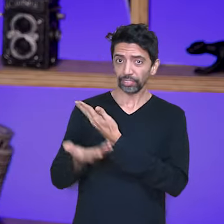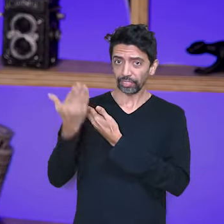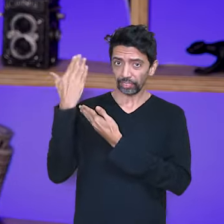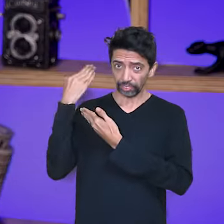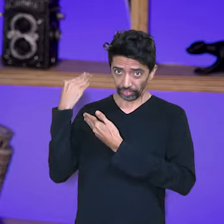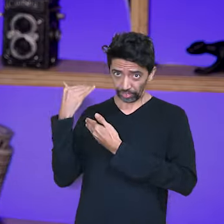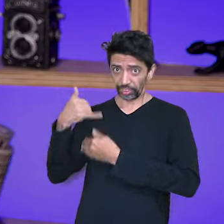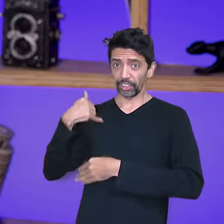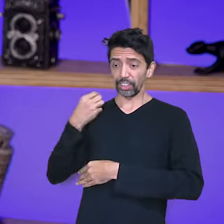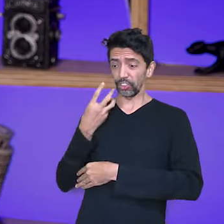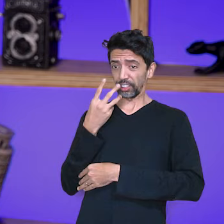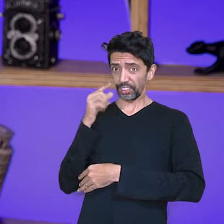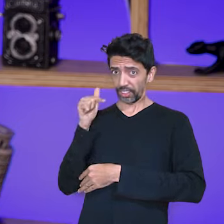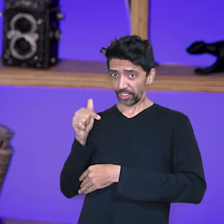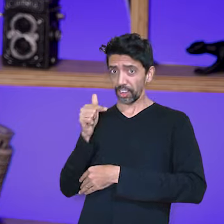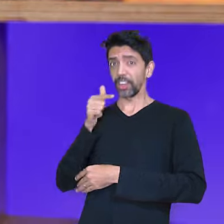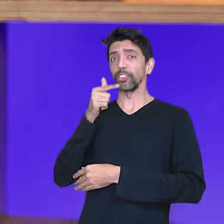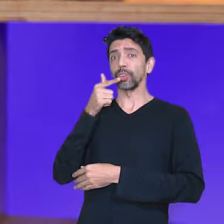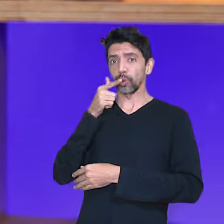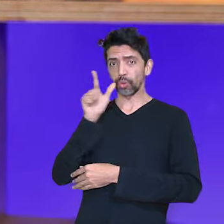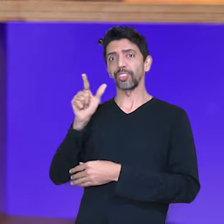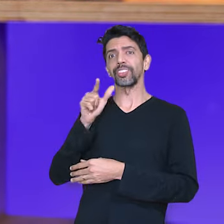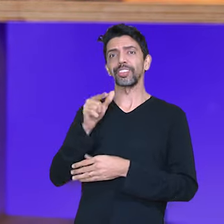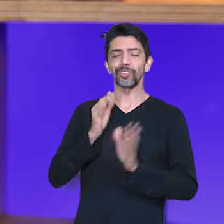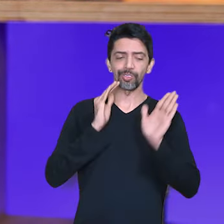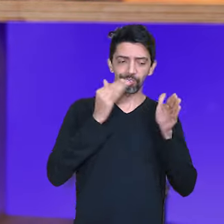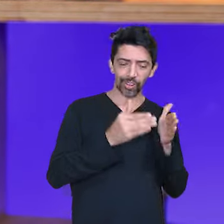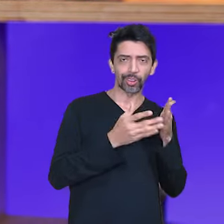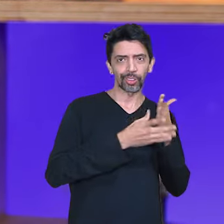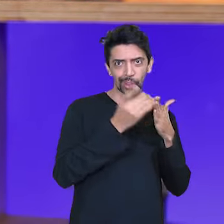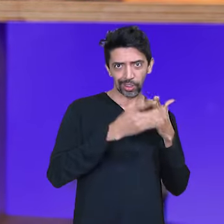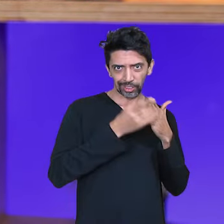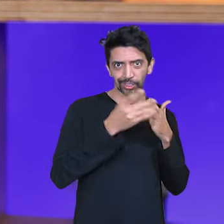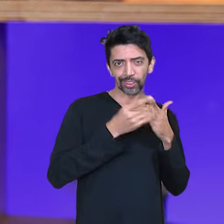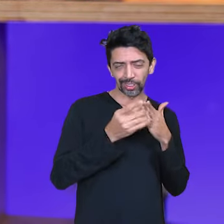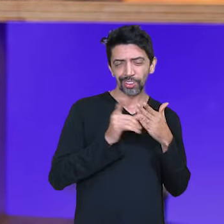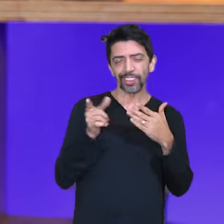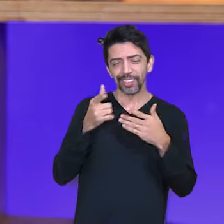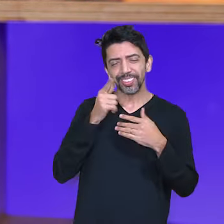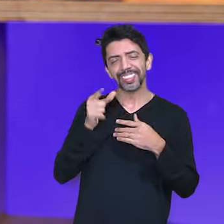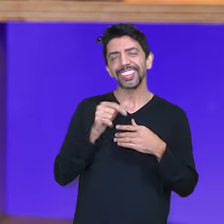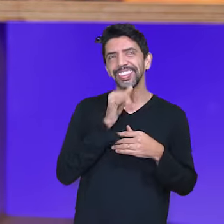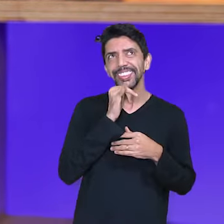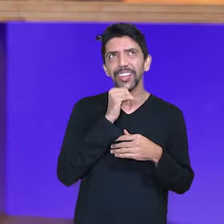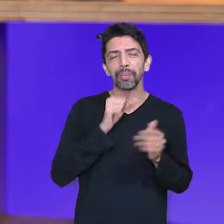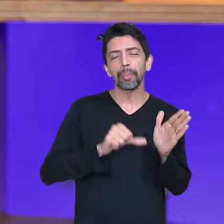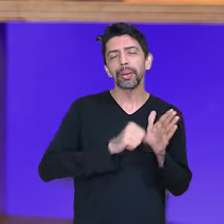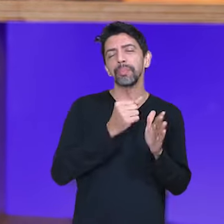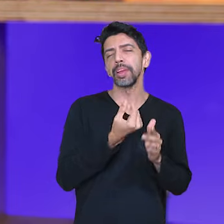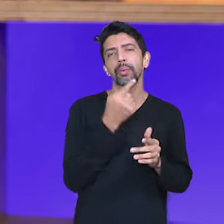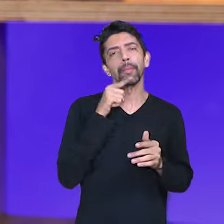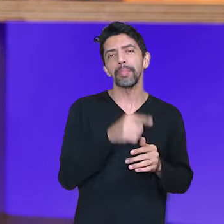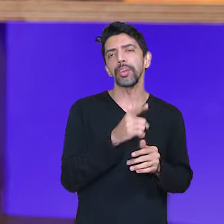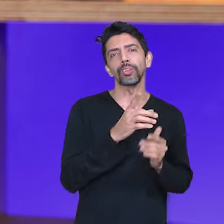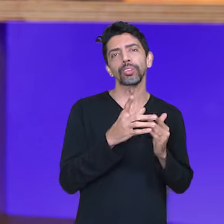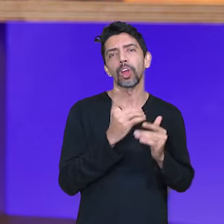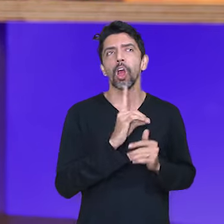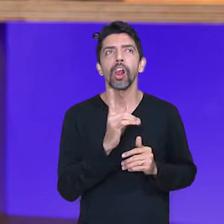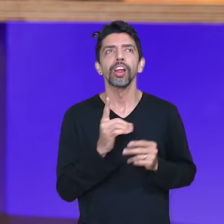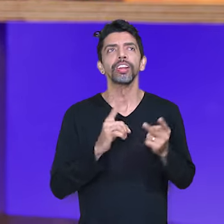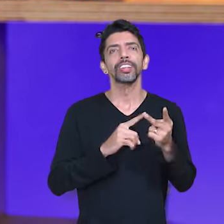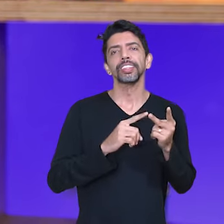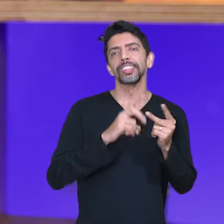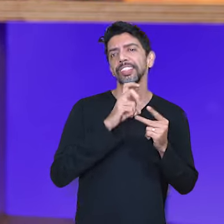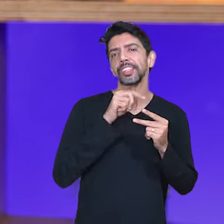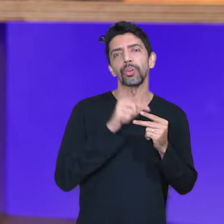vida lá atrás, no começo da minha jornada. Eu tive o prazer de ter o primeiro mil dólares, os primeiros, né, 5 mil dólares, 10 mil dólares, 50